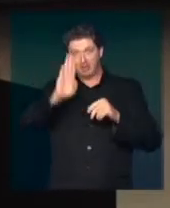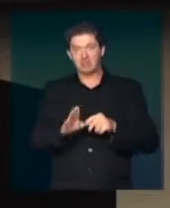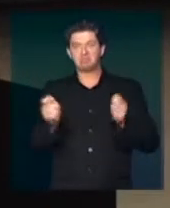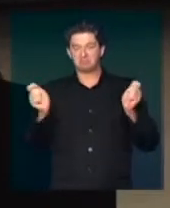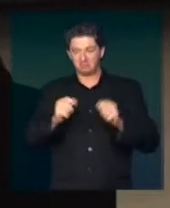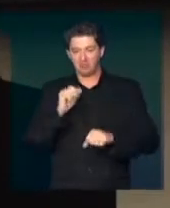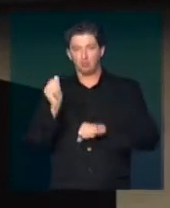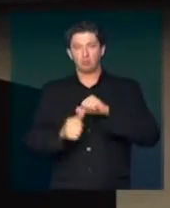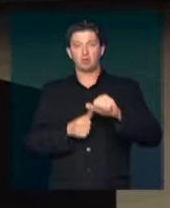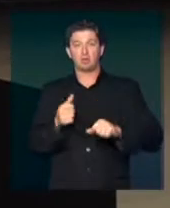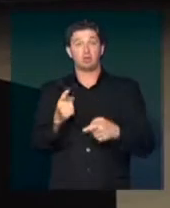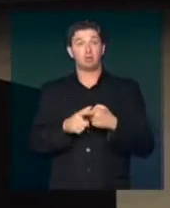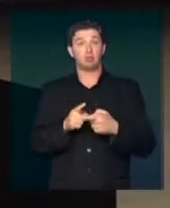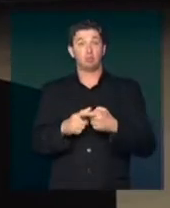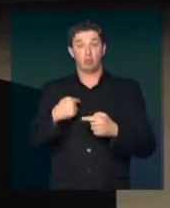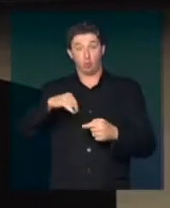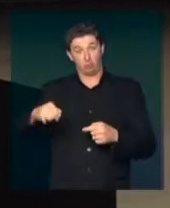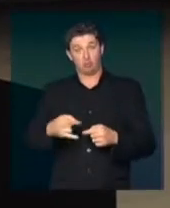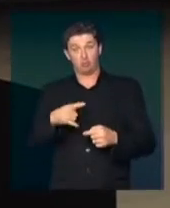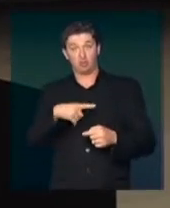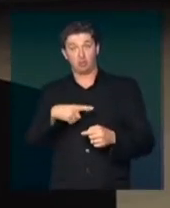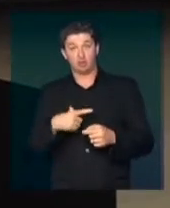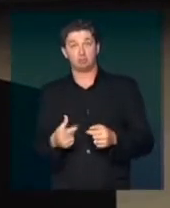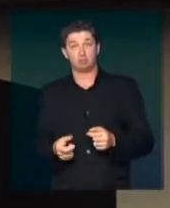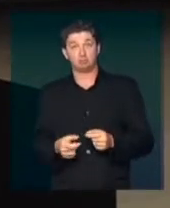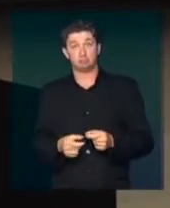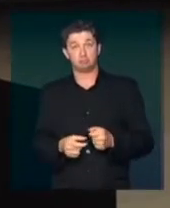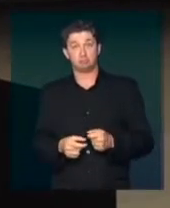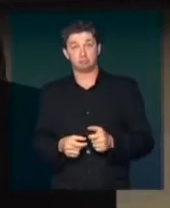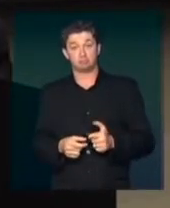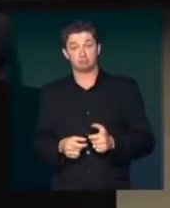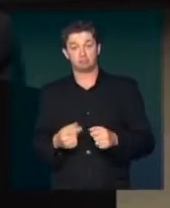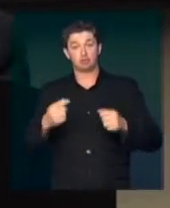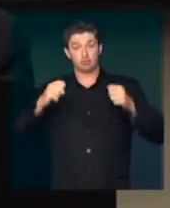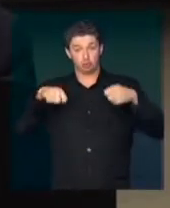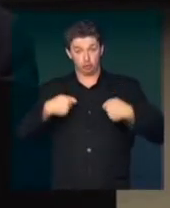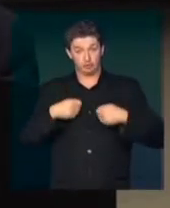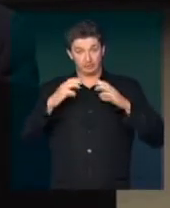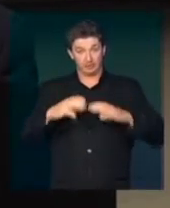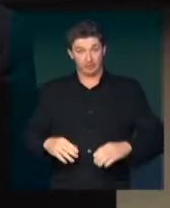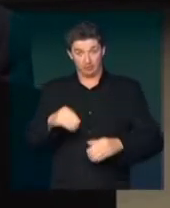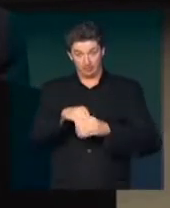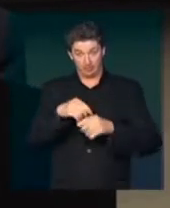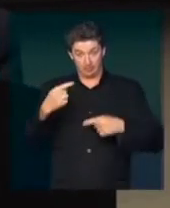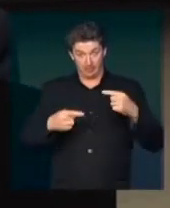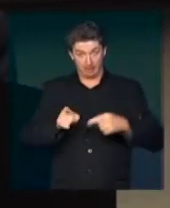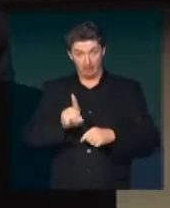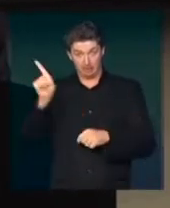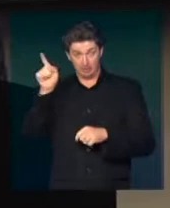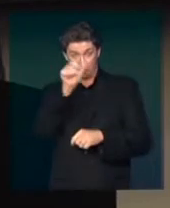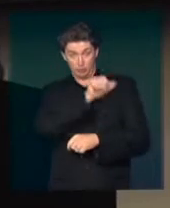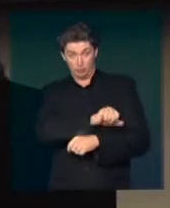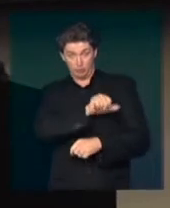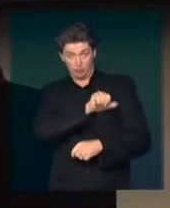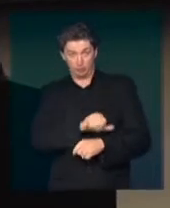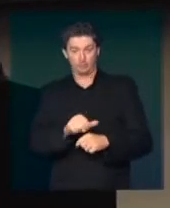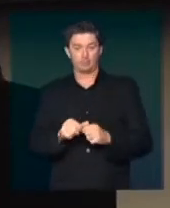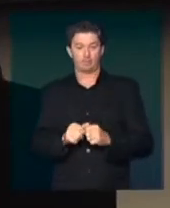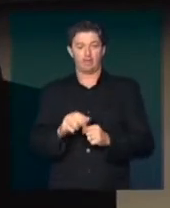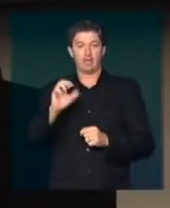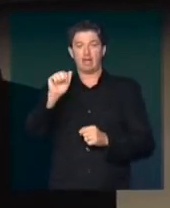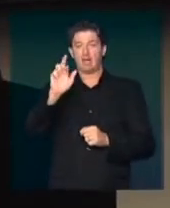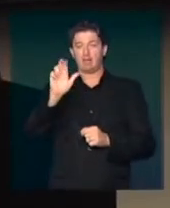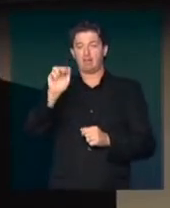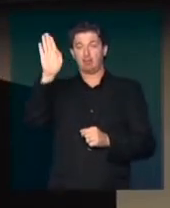jeito. Porque eu já tive a oportunidade, presidente, como cidadão, num debate no Rio de Janeiro, na Câmara Brasileira